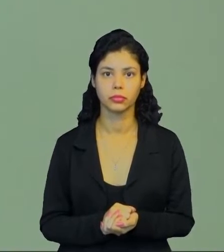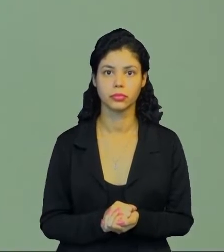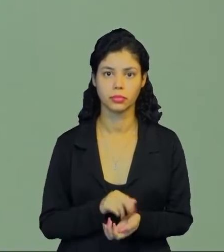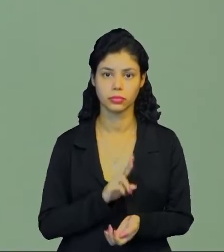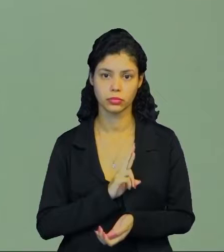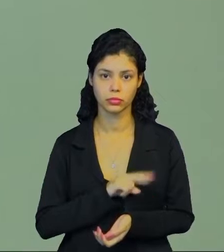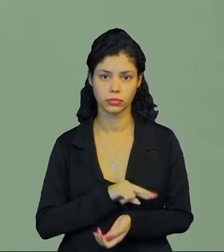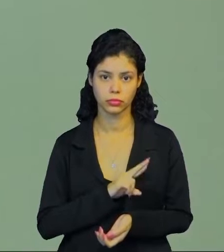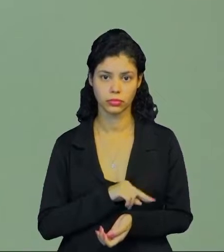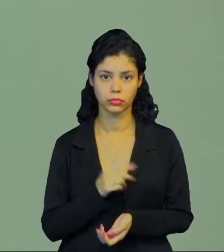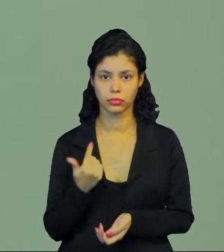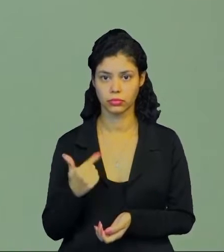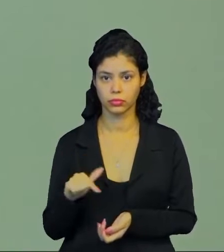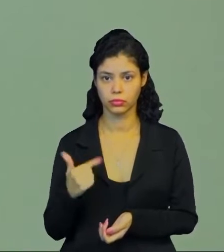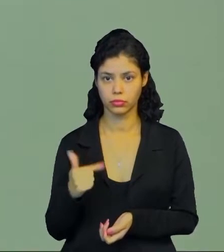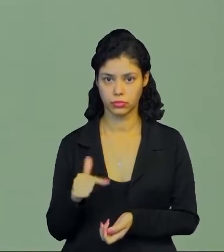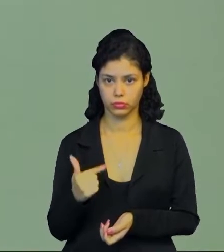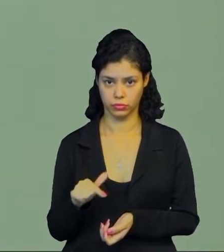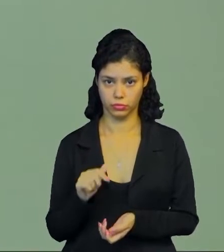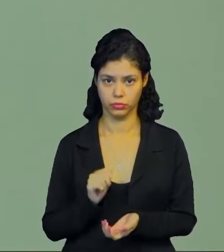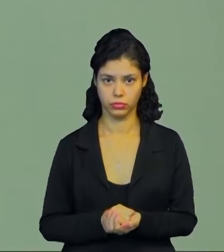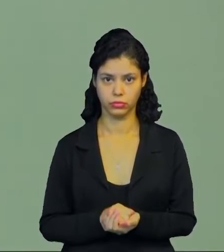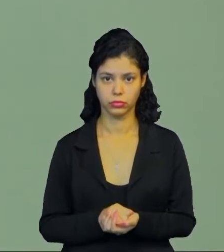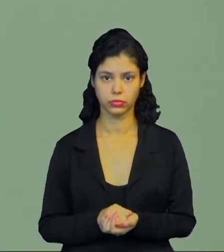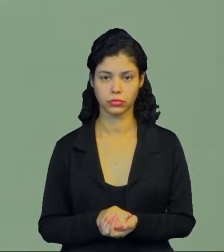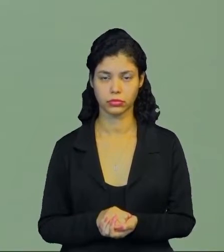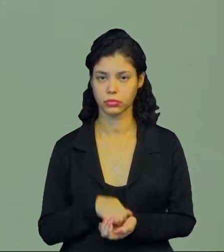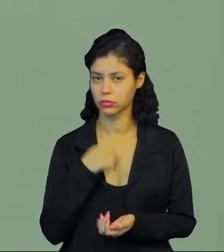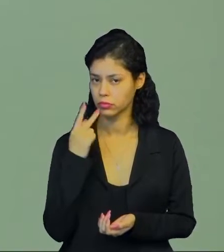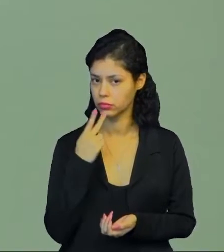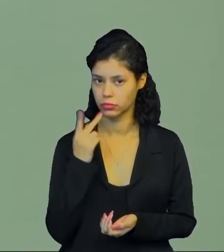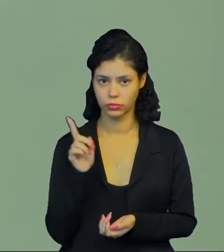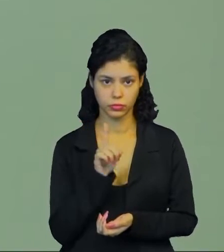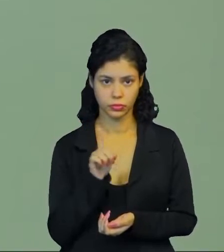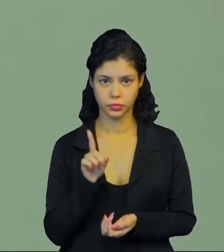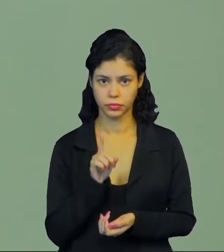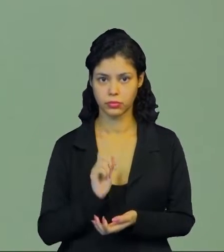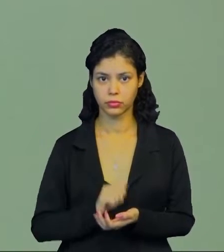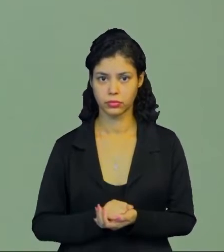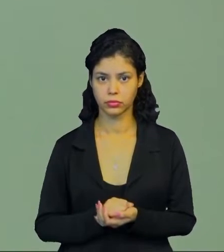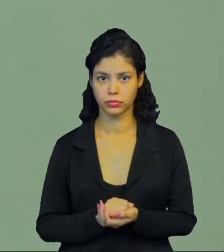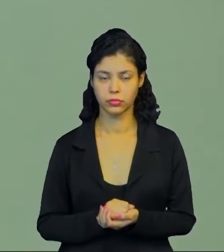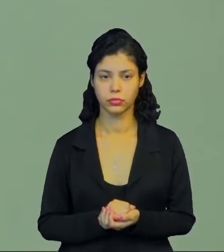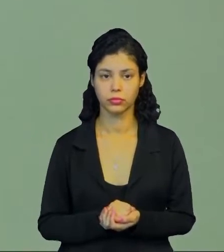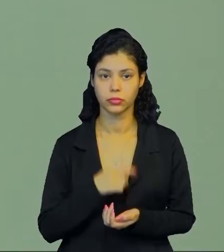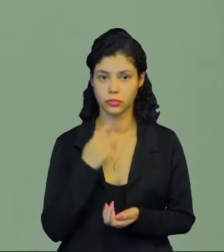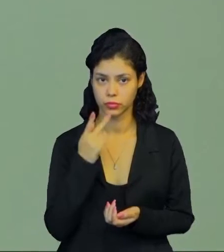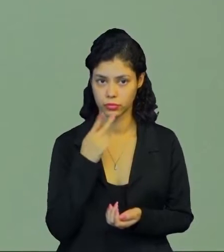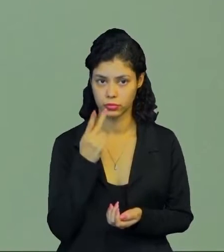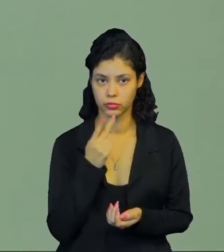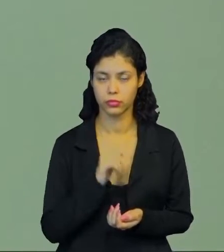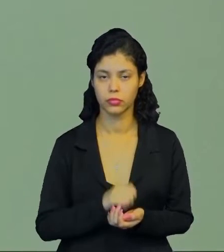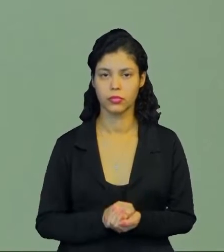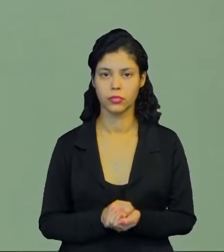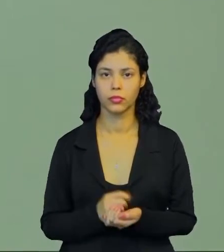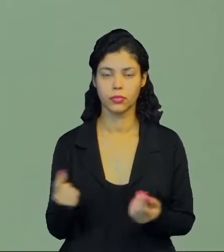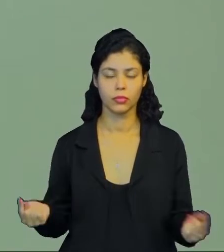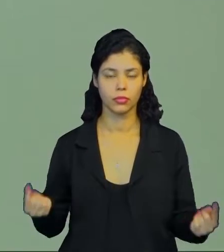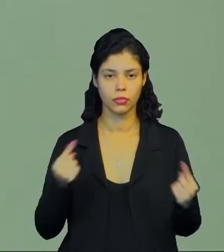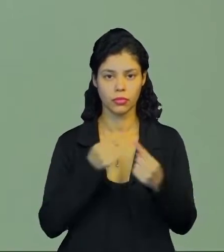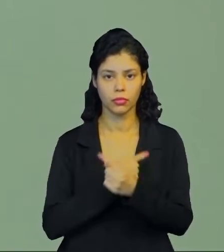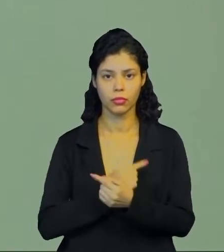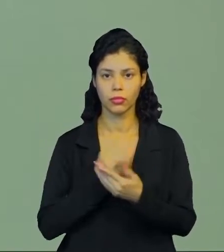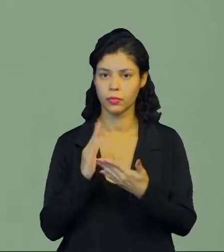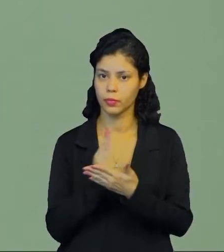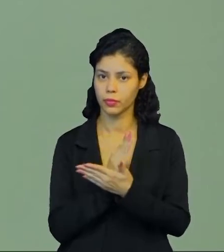romântico ele não tinha, não falava. Então ele veio aí para falar e contradizer